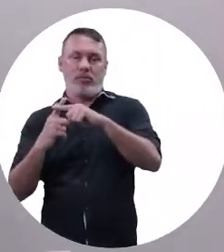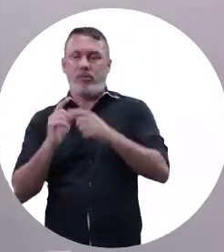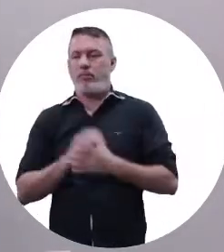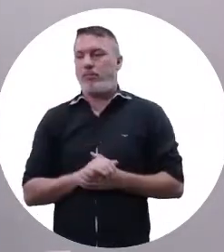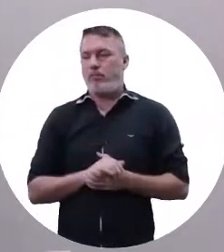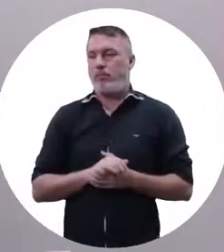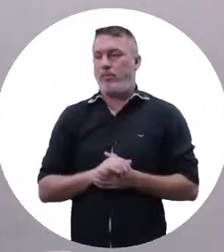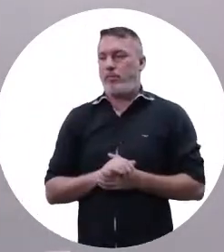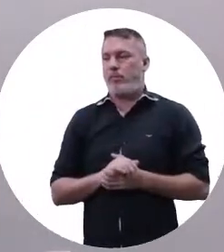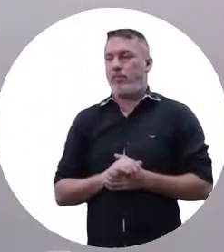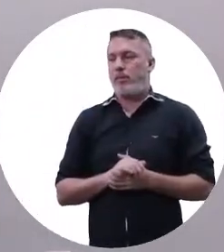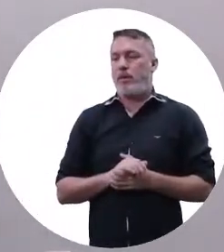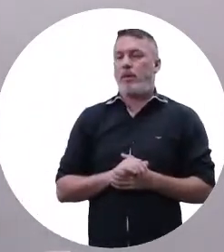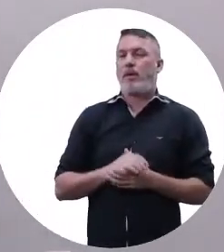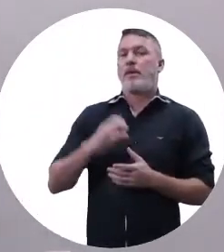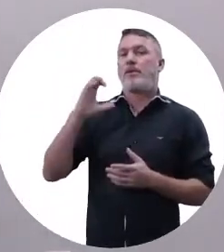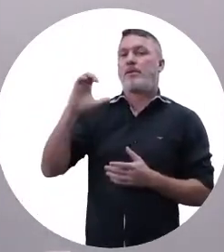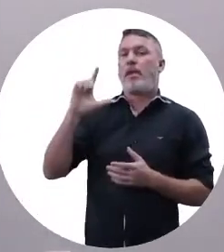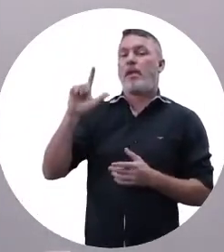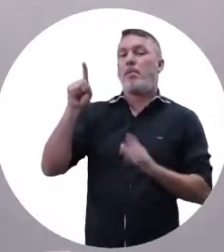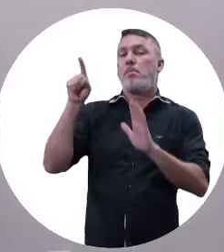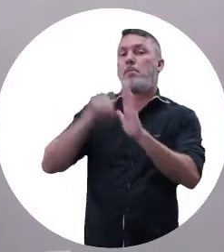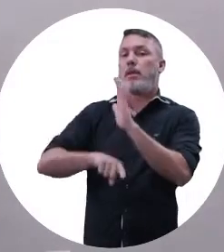cátion. Cl-,